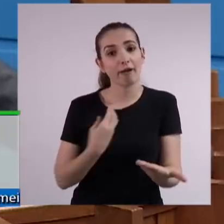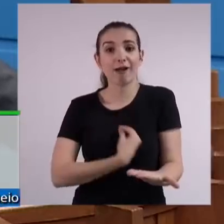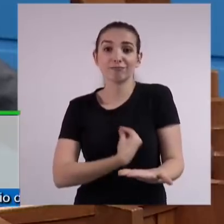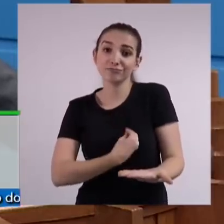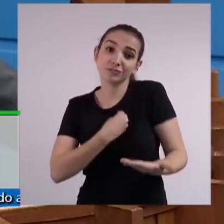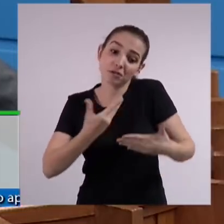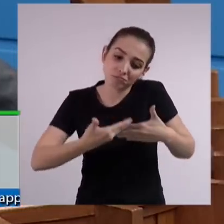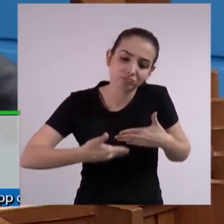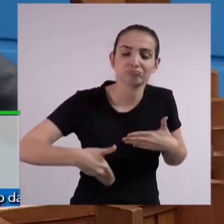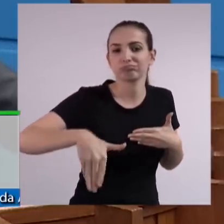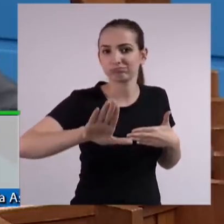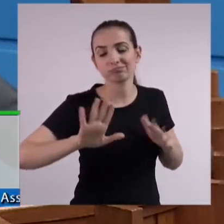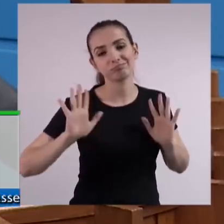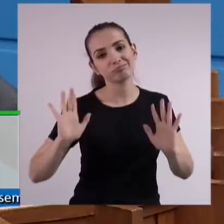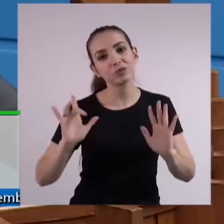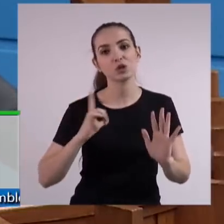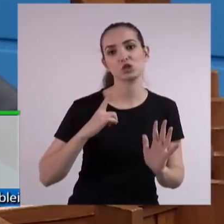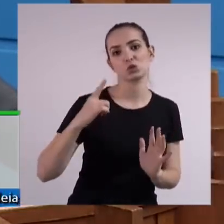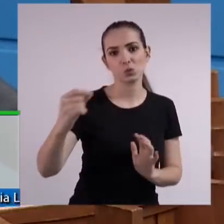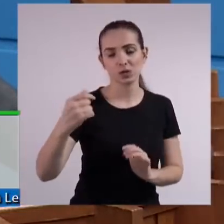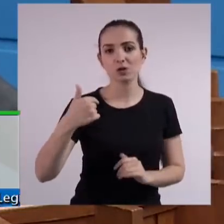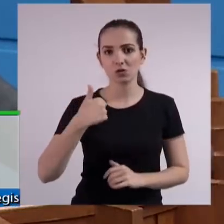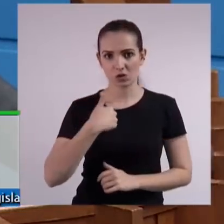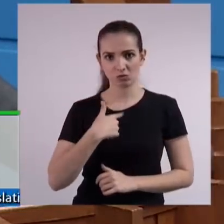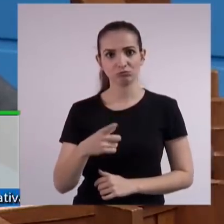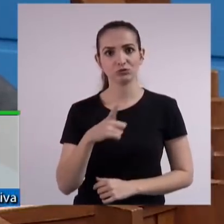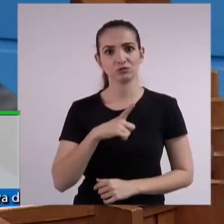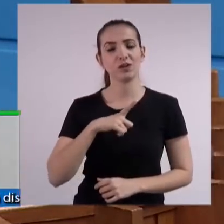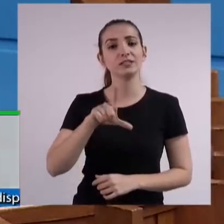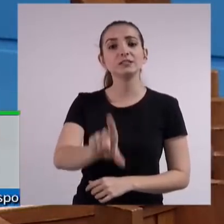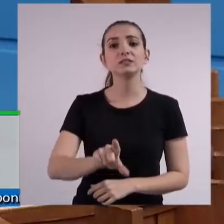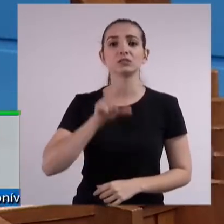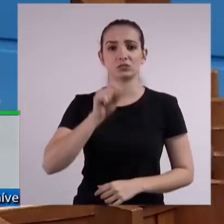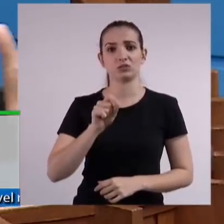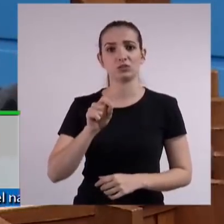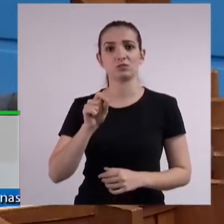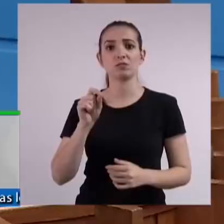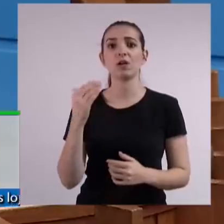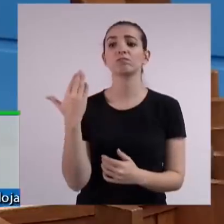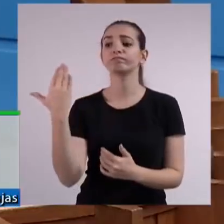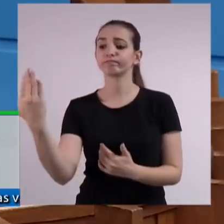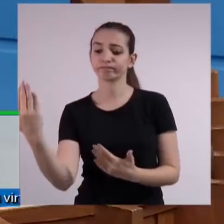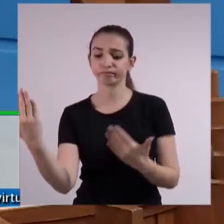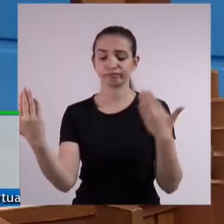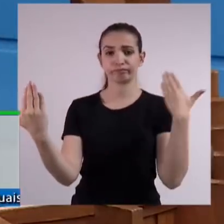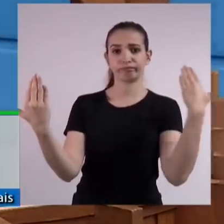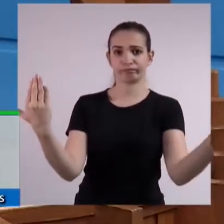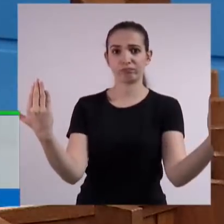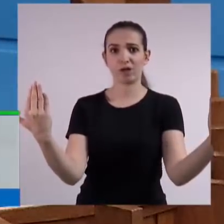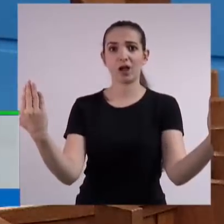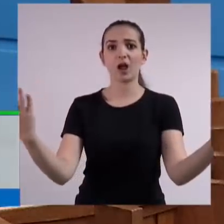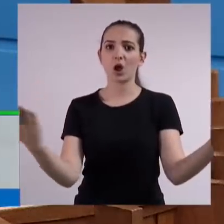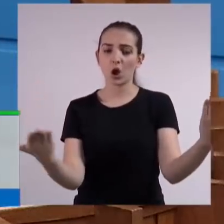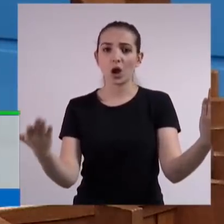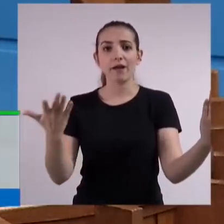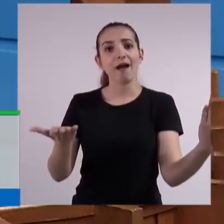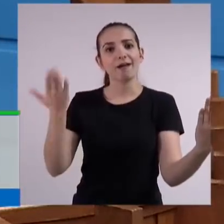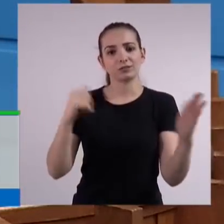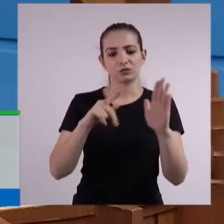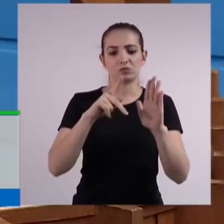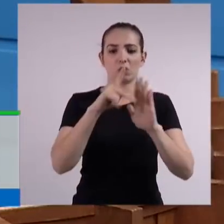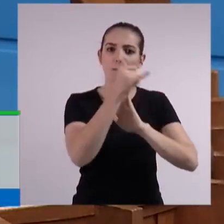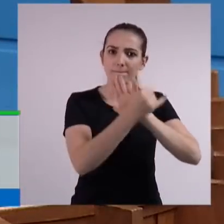destino que eu tivesse que decidir entre abrir mão deste projeto